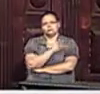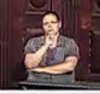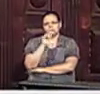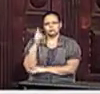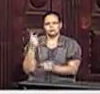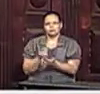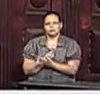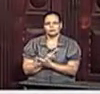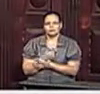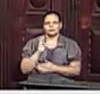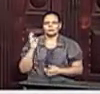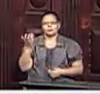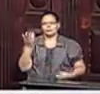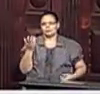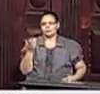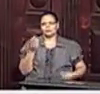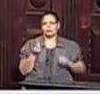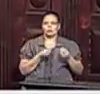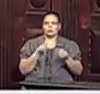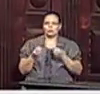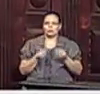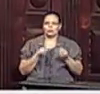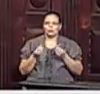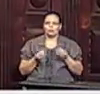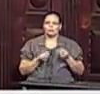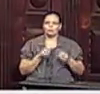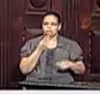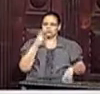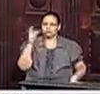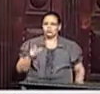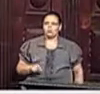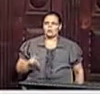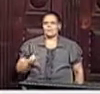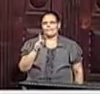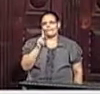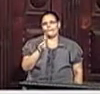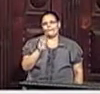acontecer, como já bem disse o governador Pezão,